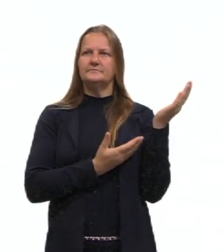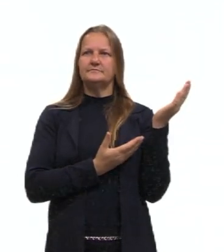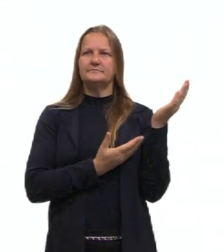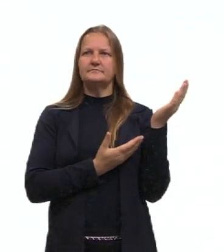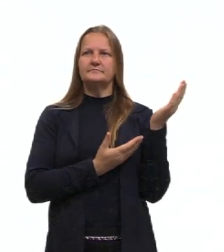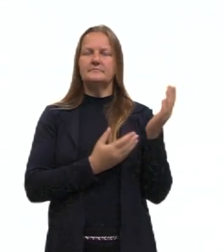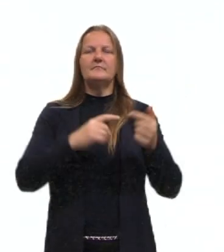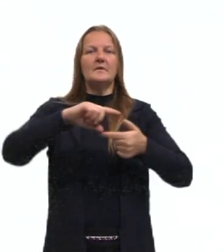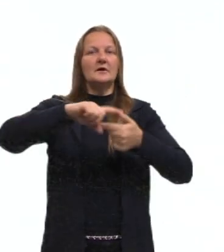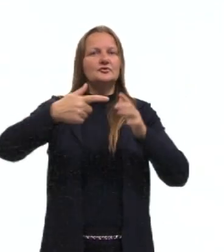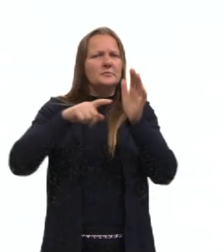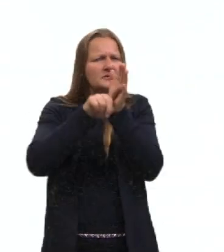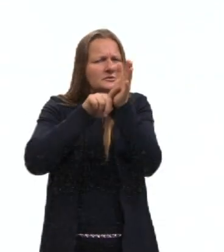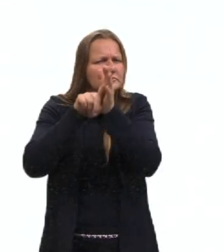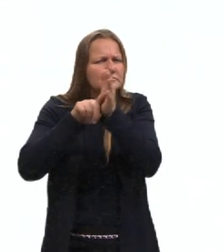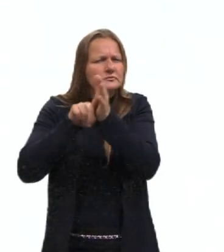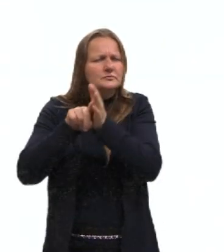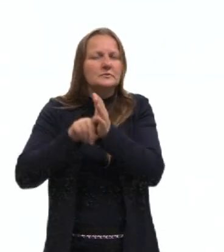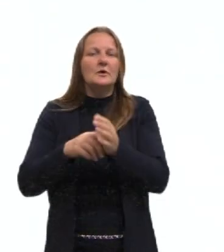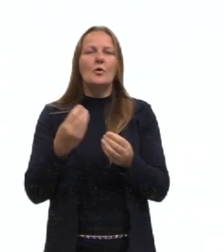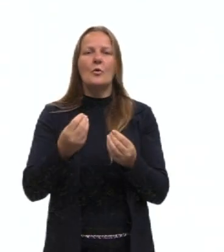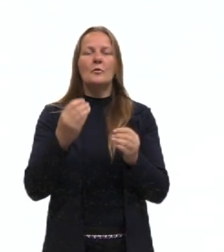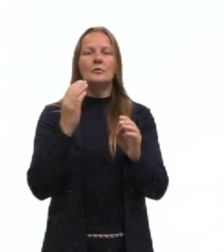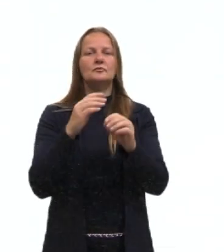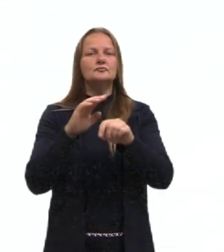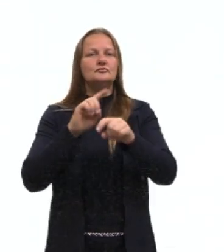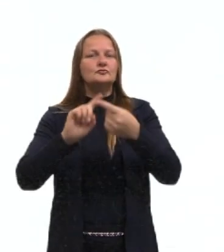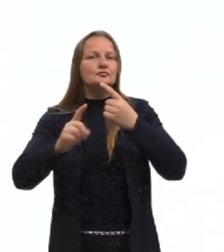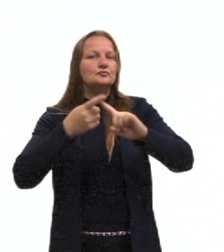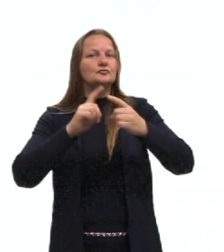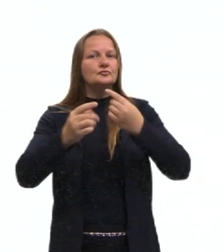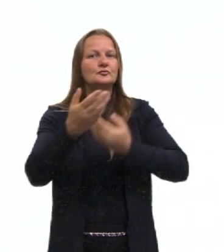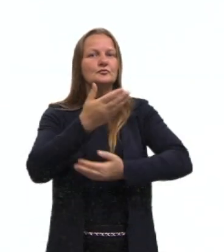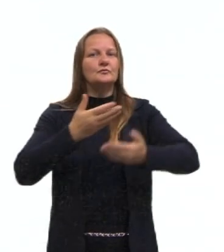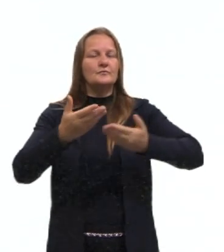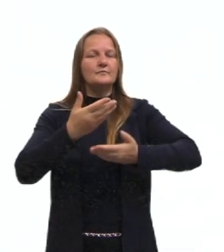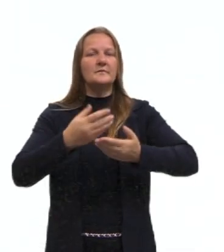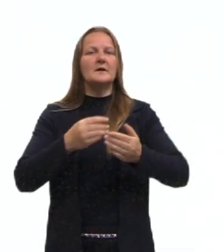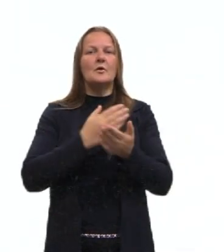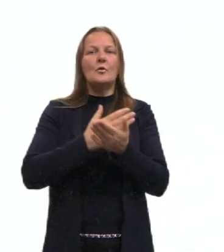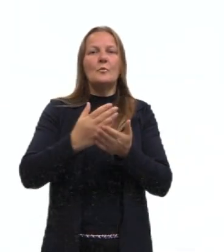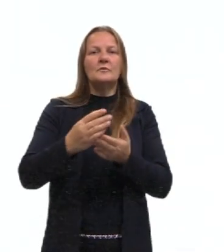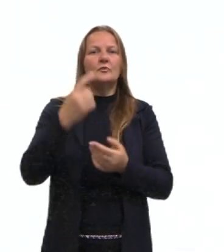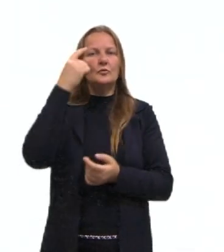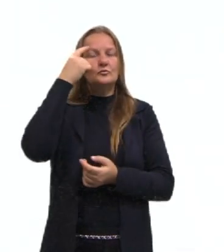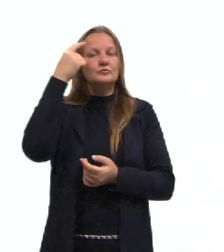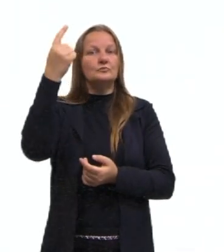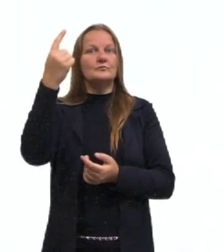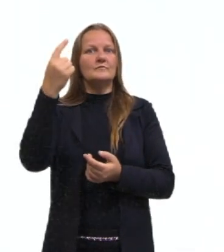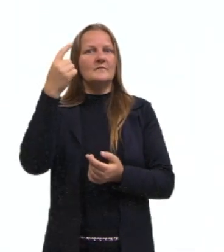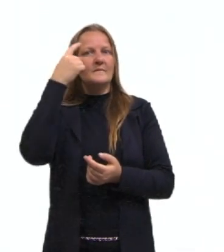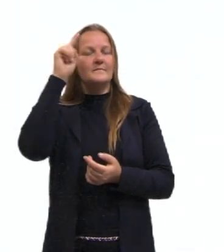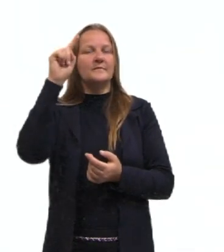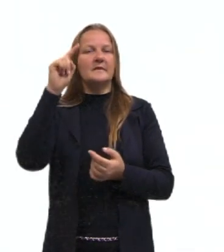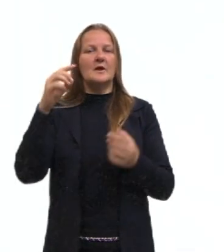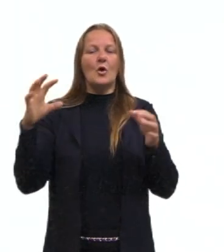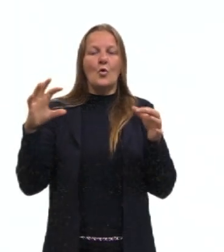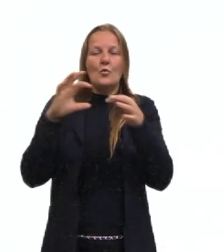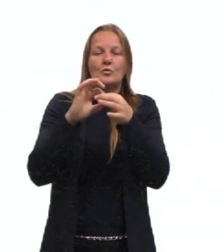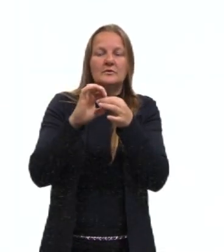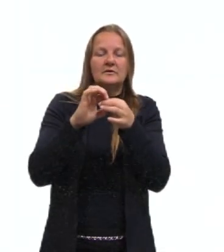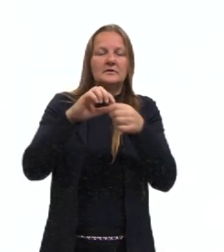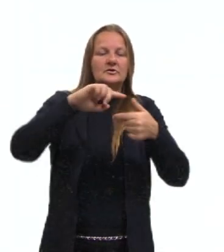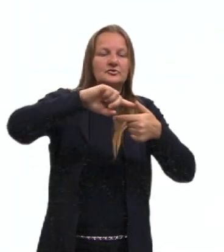Então, a geometria analítica, como nós discutimos aí, então, ela veio do ideal de unir a álgebra e